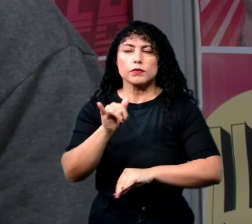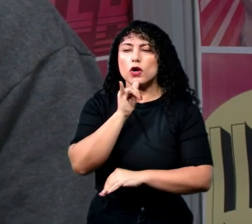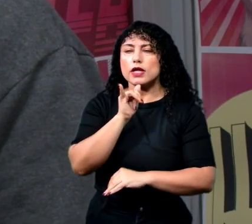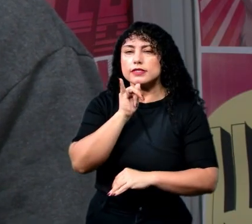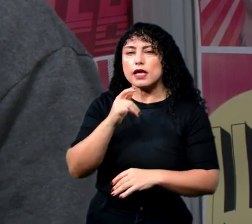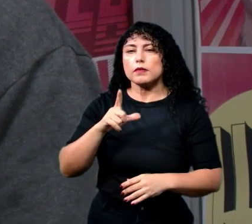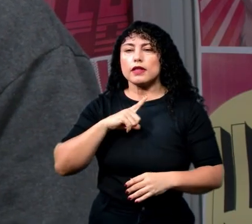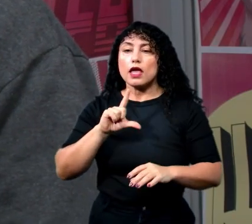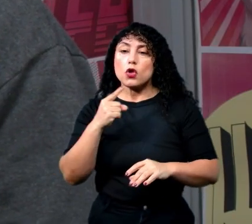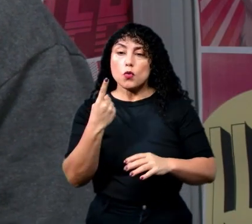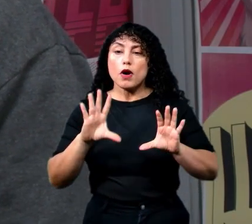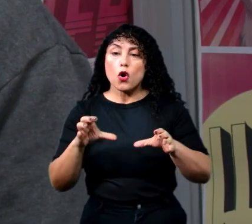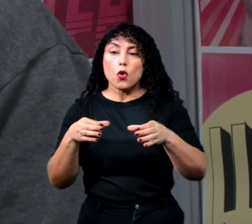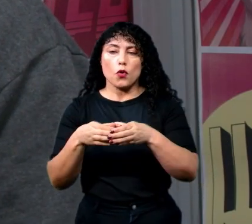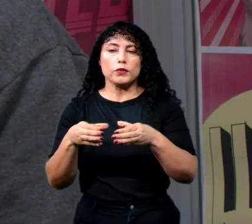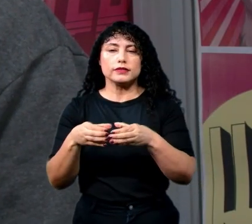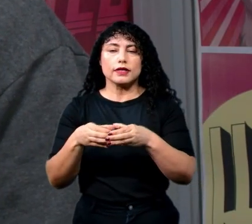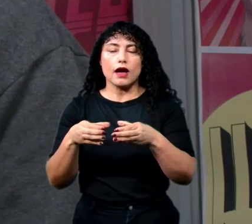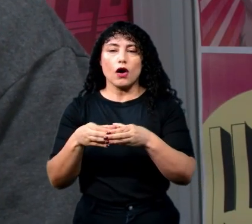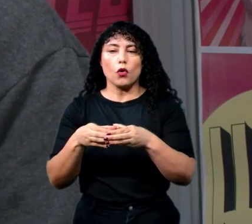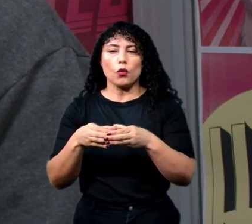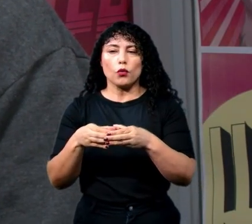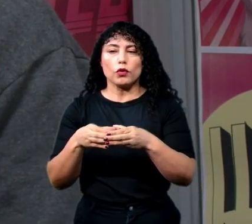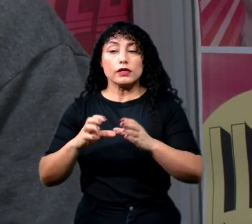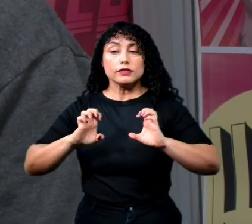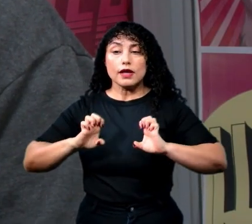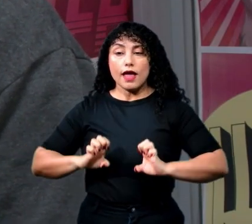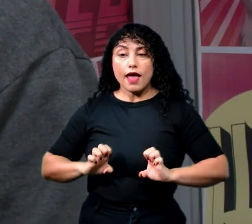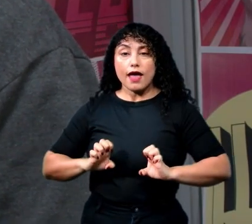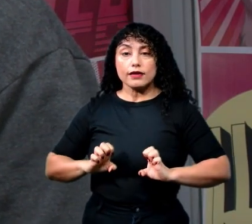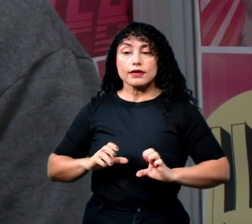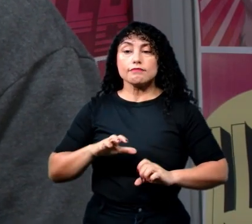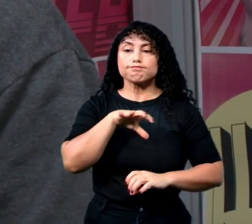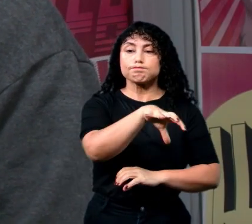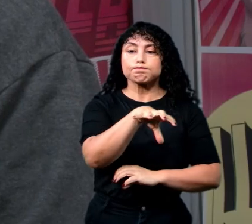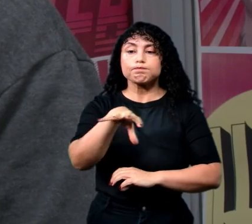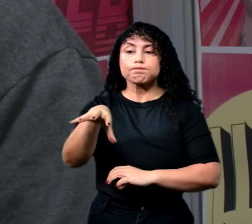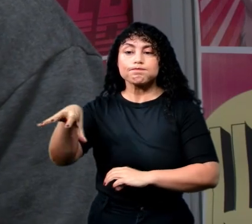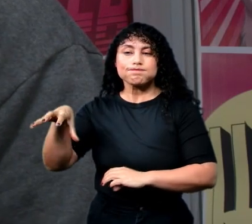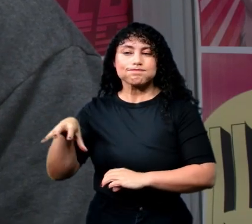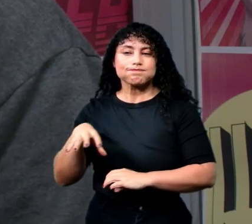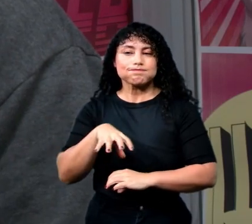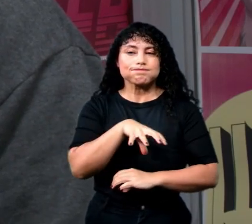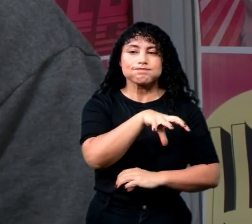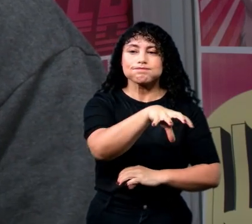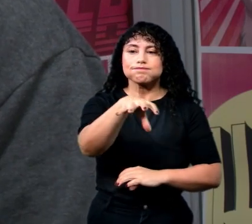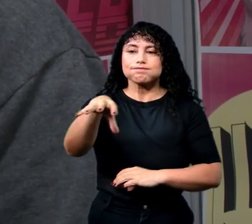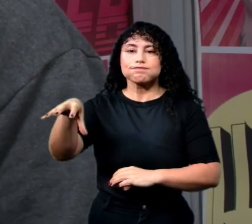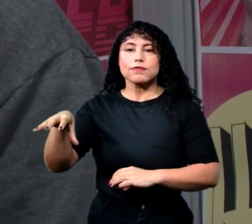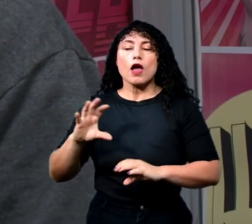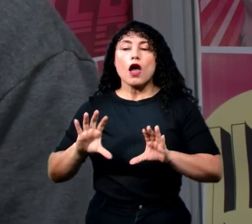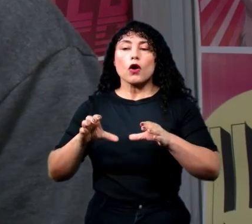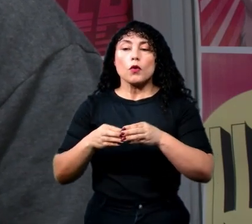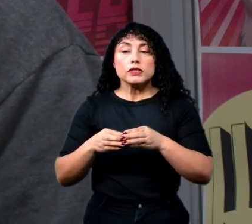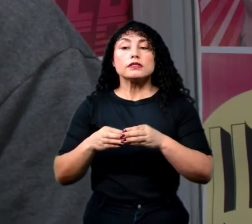tem uma comissão de ética setorial, né? A gente chama de setorial. Então, a Comissão de